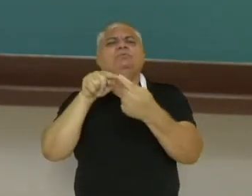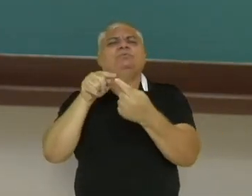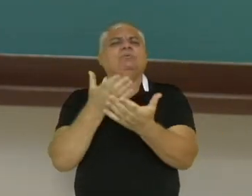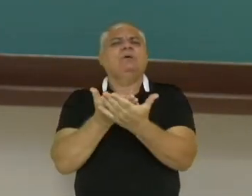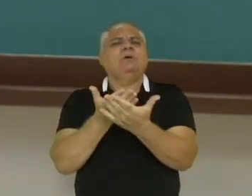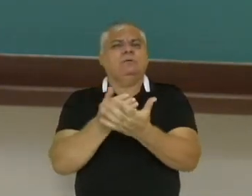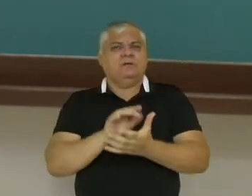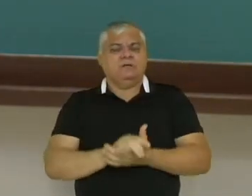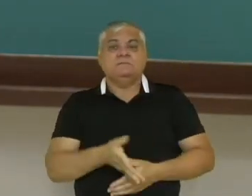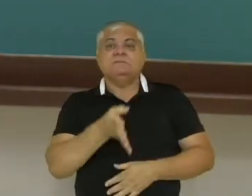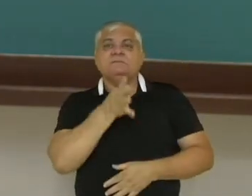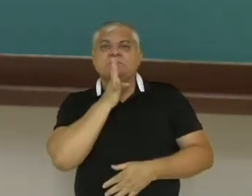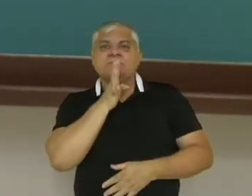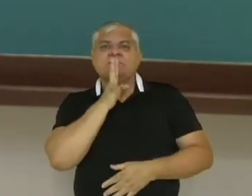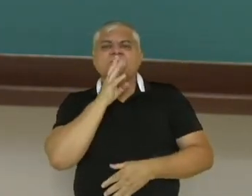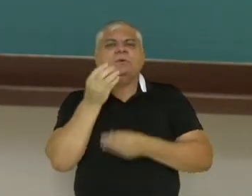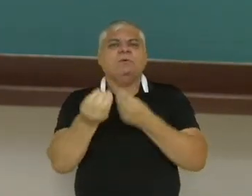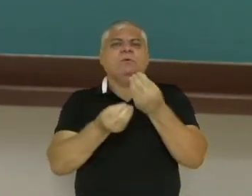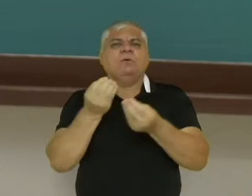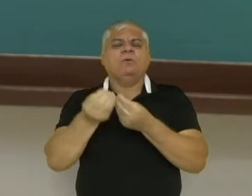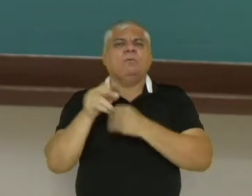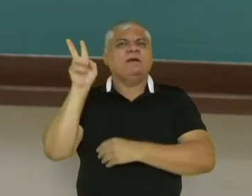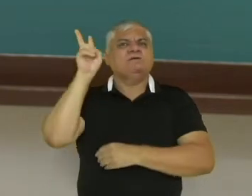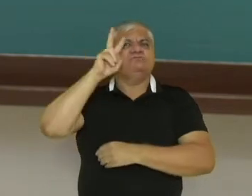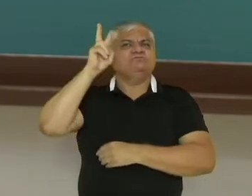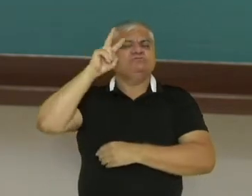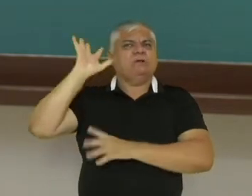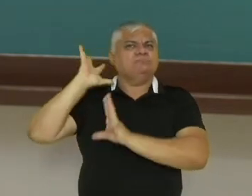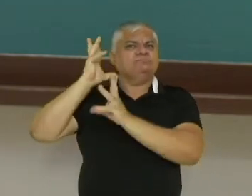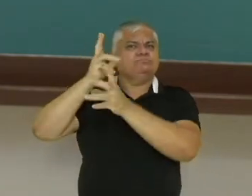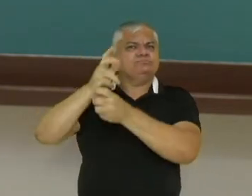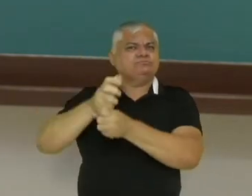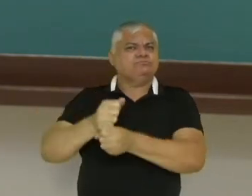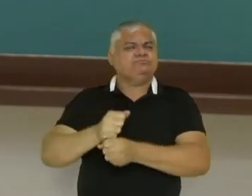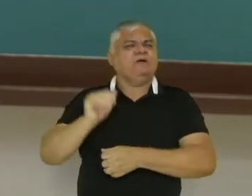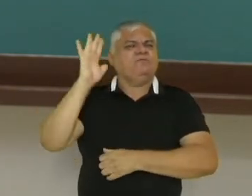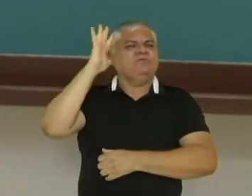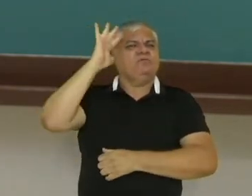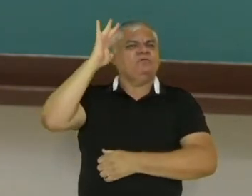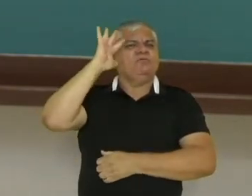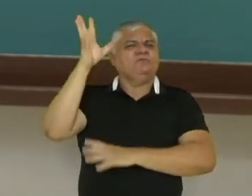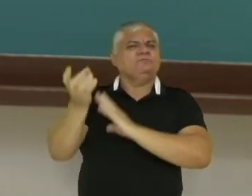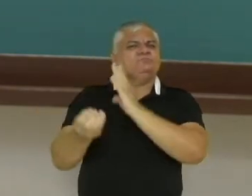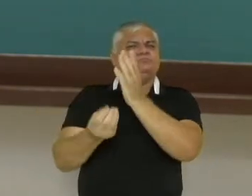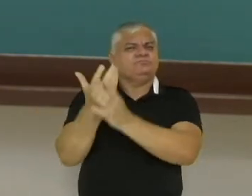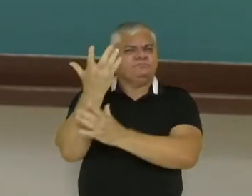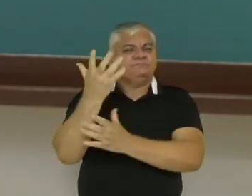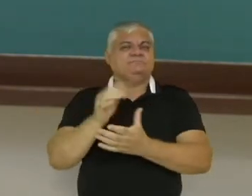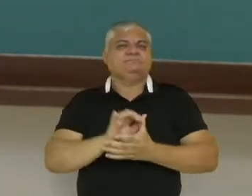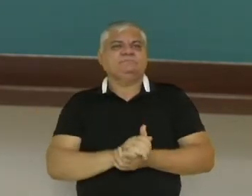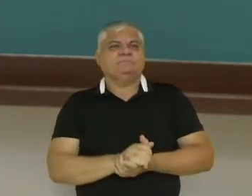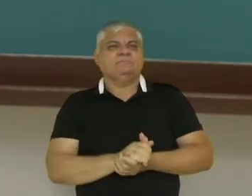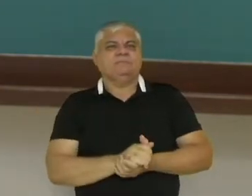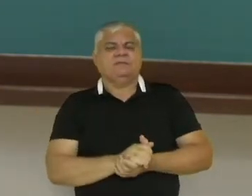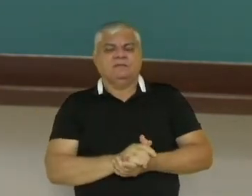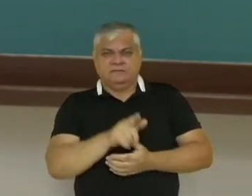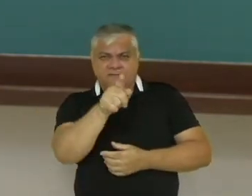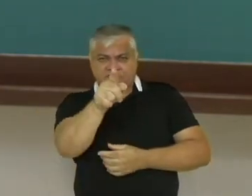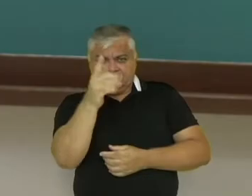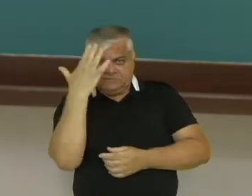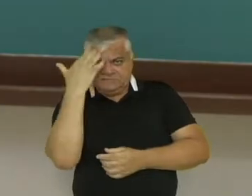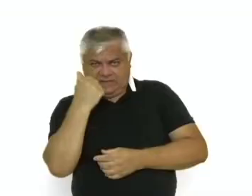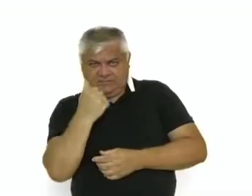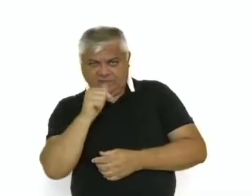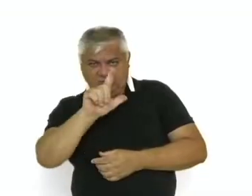aula? Conhecer os aspectos históricos e filosóficos das lutas. O que sabemos de lutas,